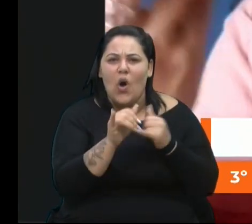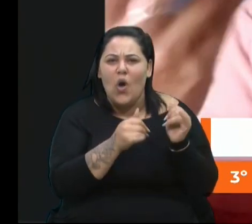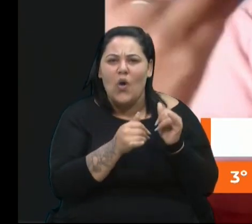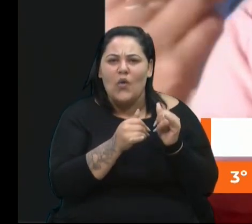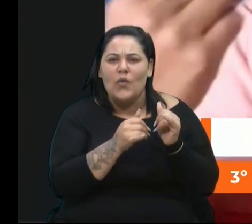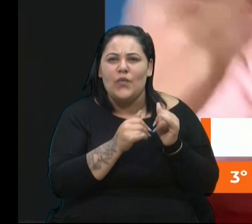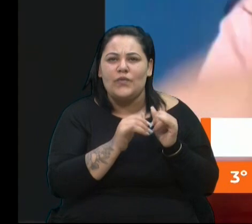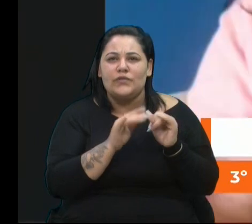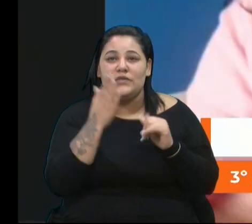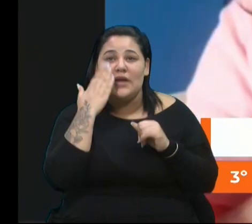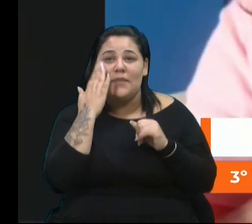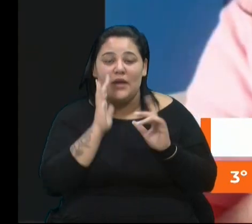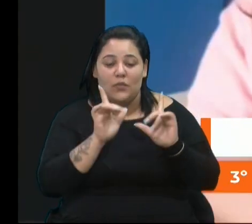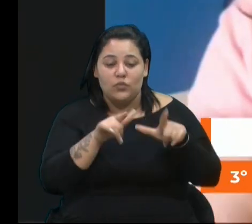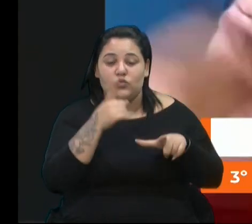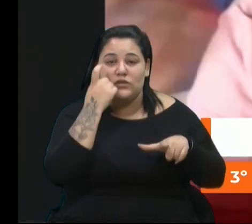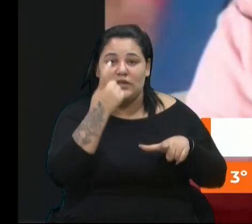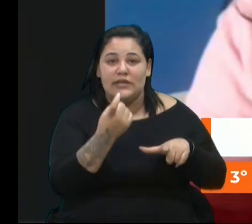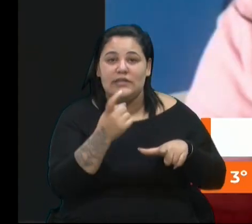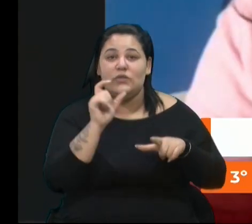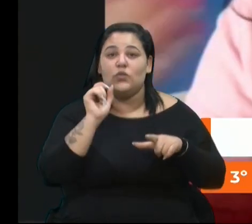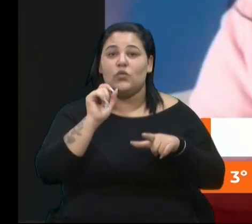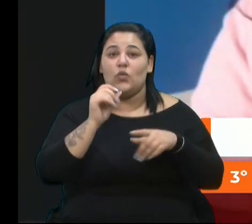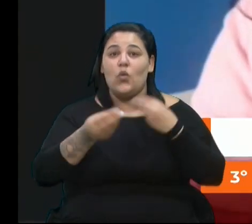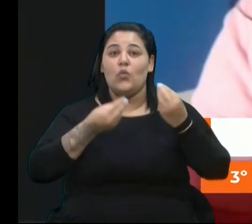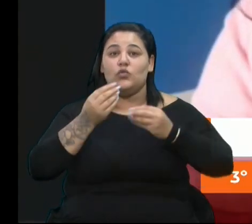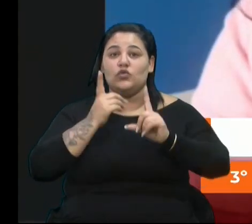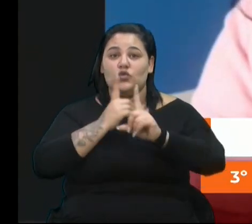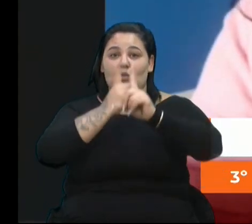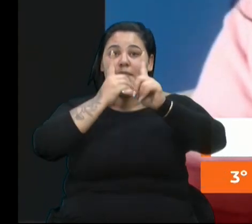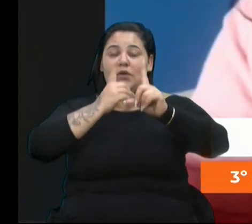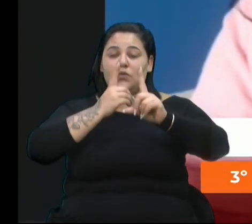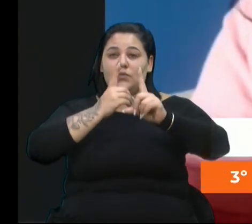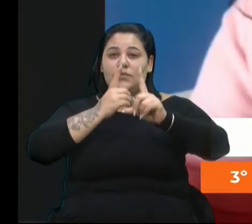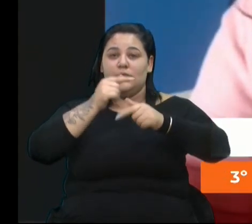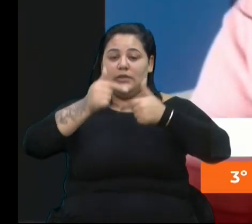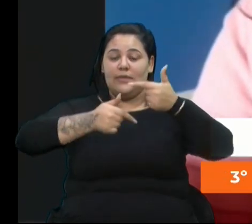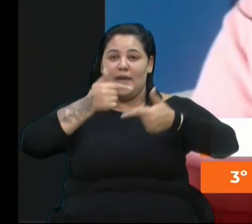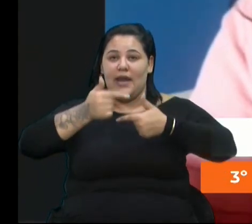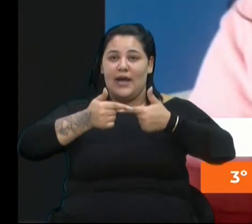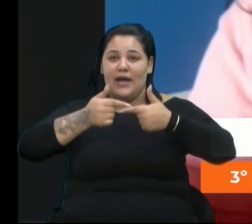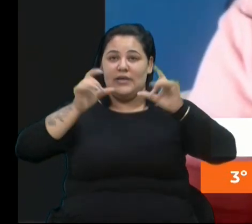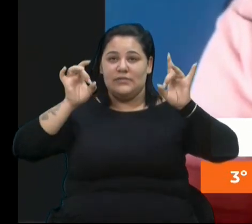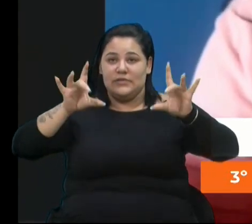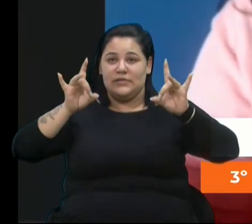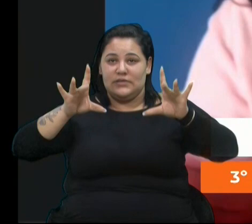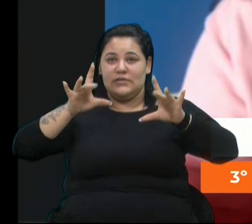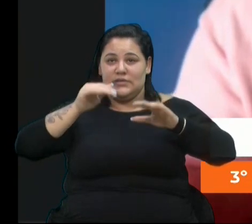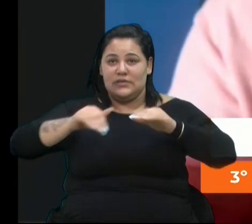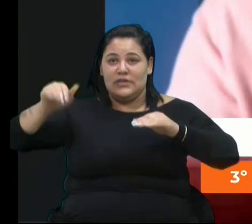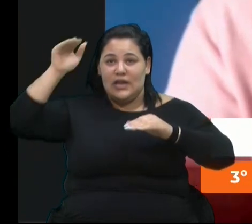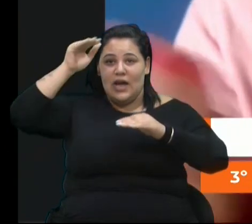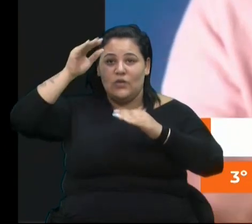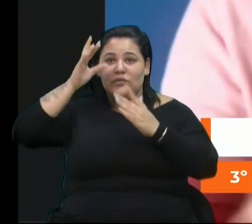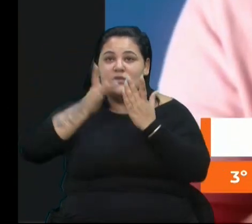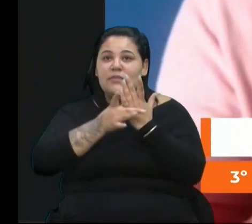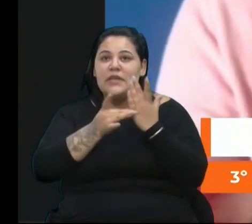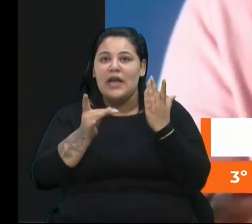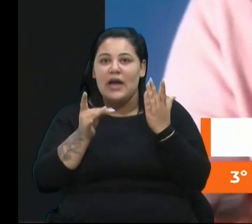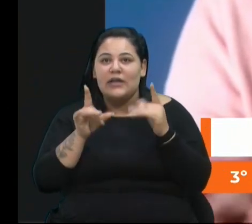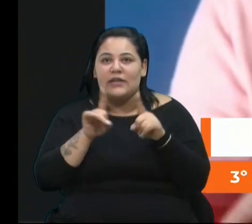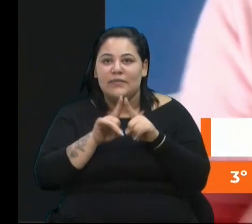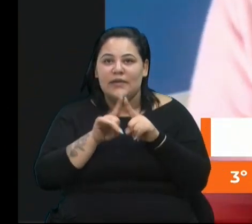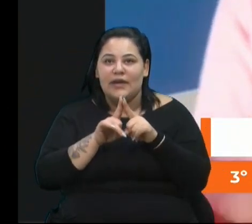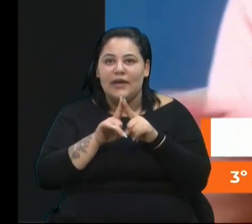esse interesse, né? O que despertou para a questão de se especializar em altas habilidades? Perguntou se tu